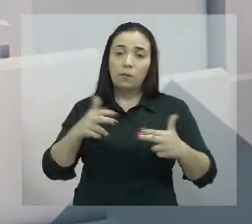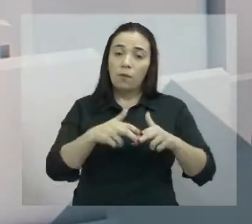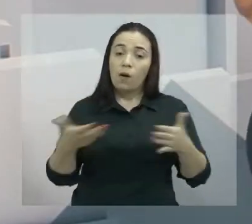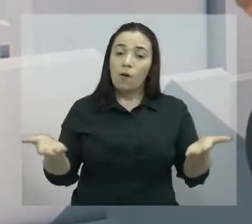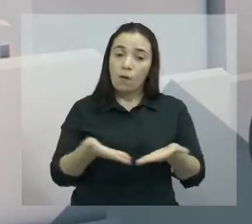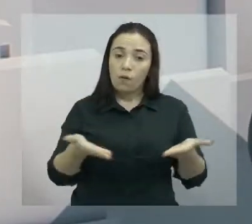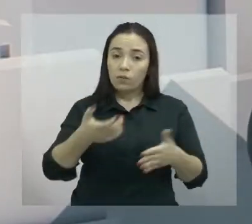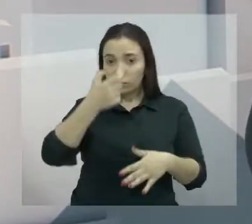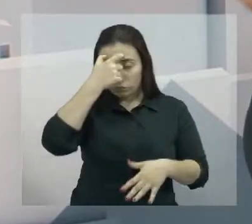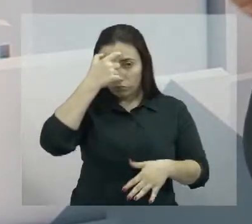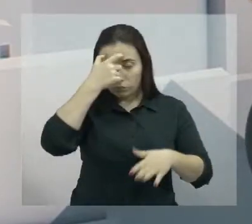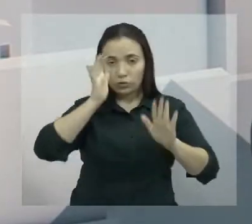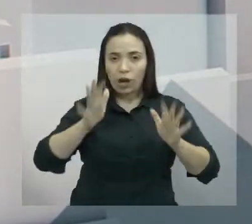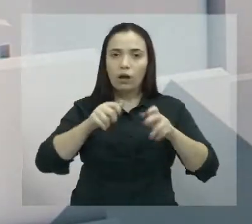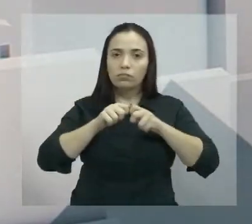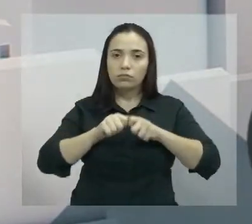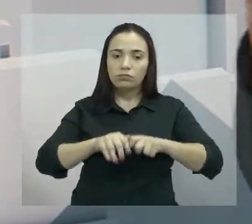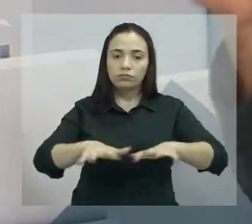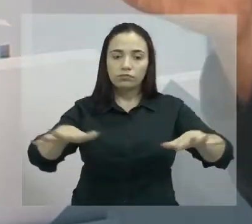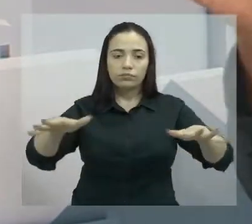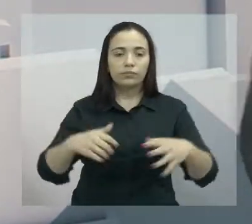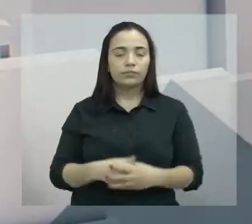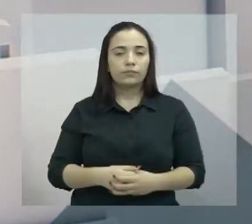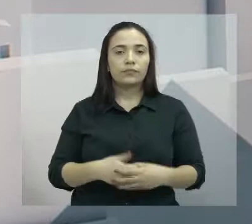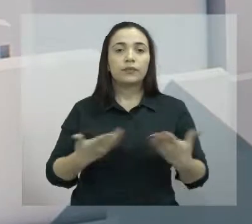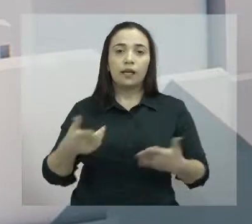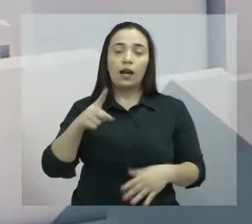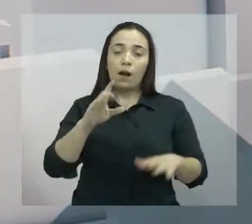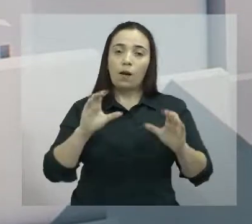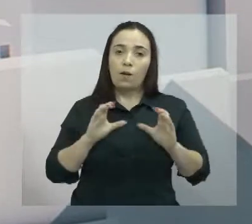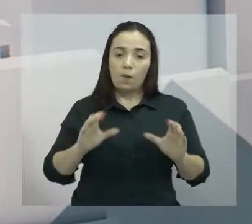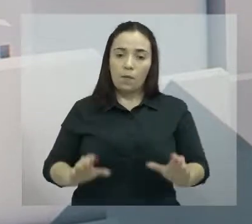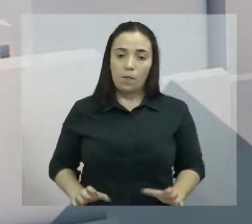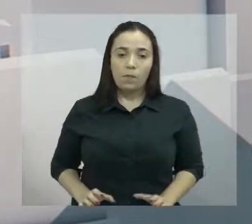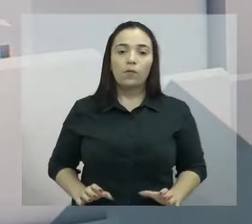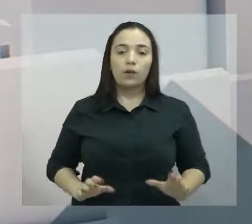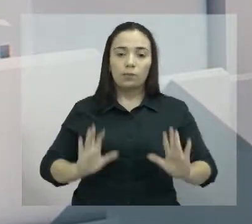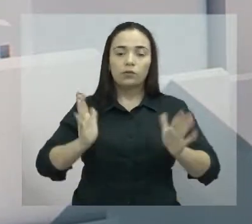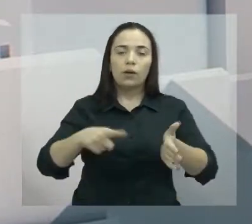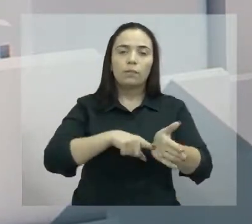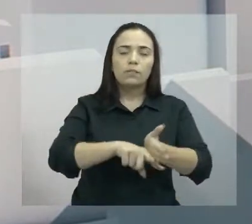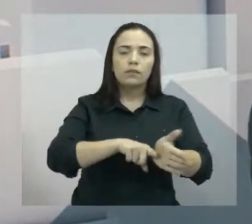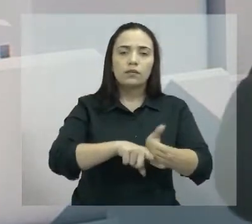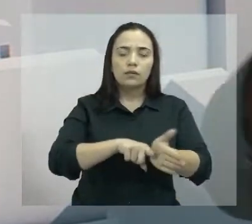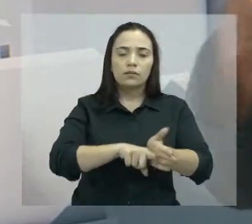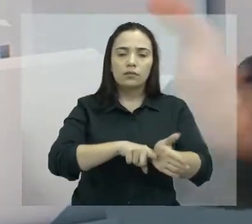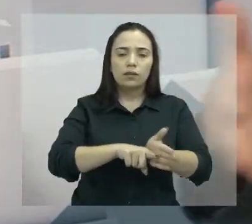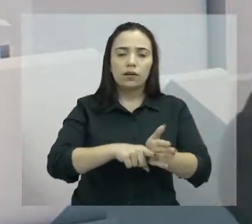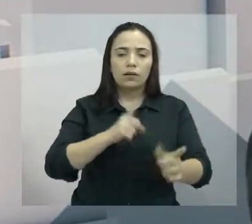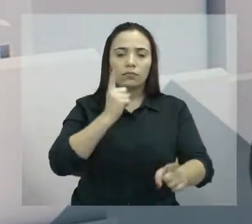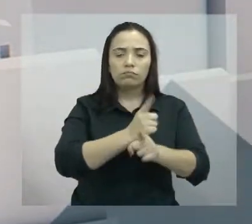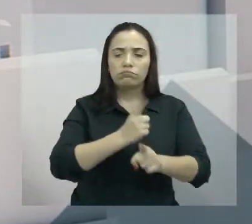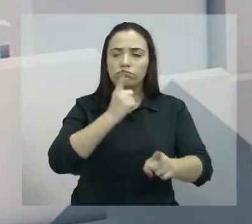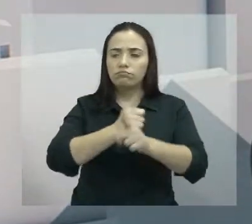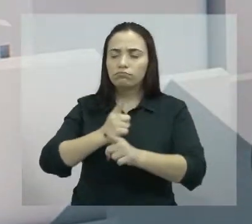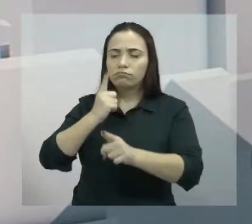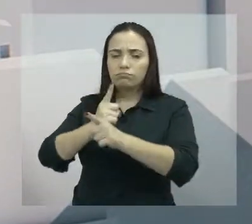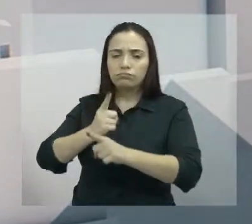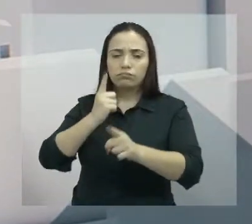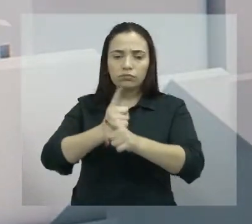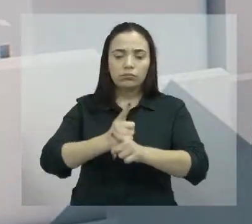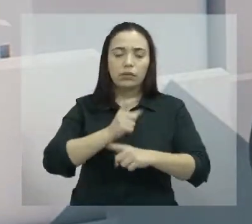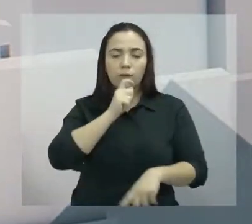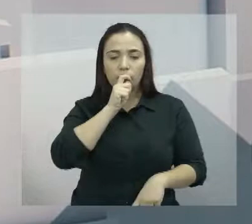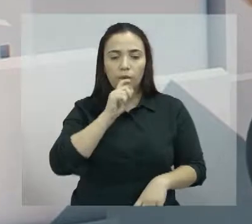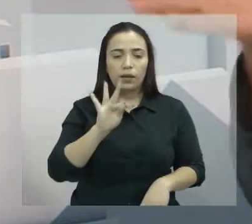muito positiva. Exatamente. Esse tipo de comportamento, essa mudança de comportamento foi constatada pelos agentes, né, tem sido constatada pelos agentes